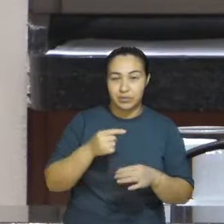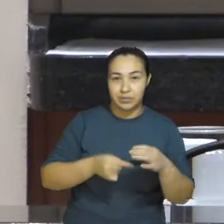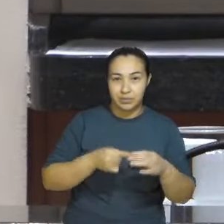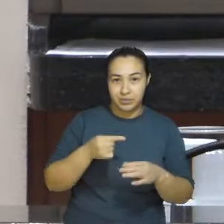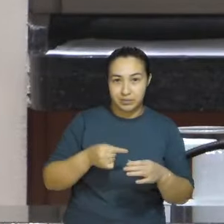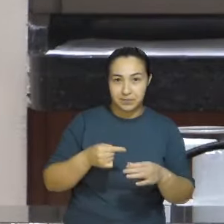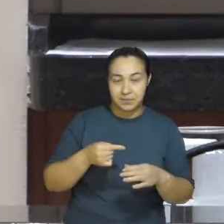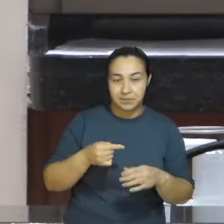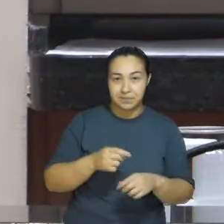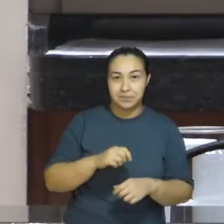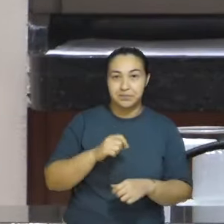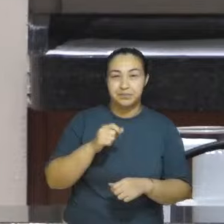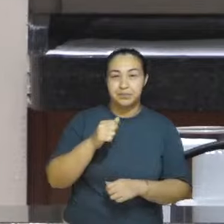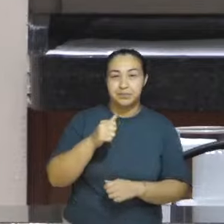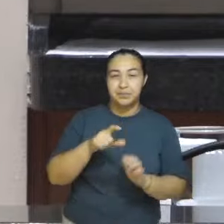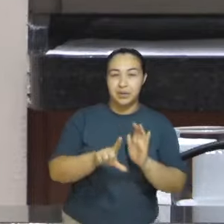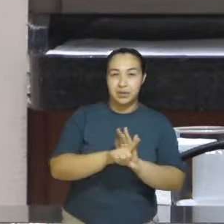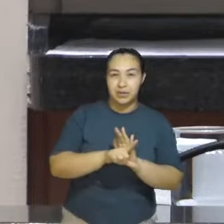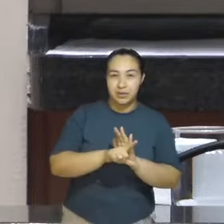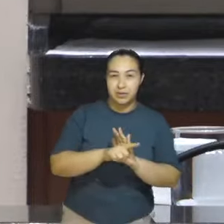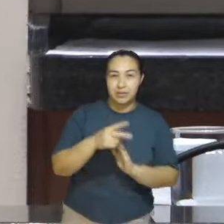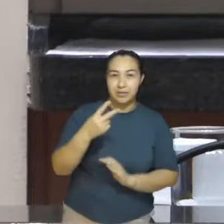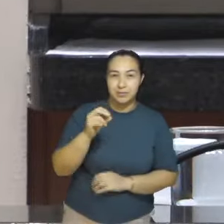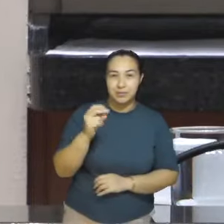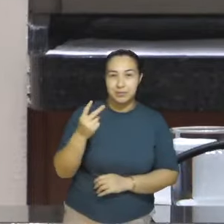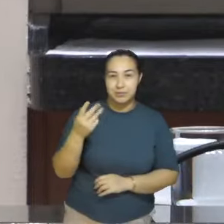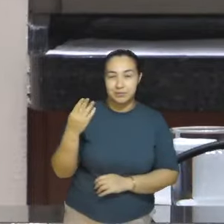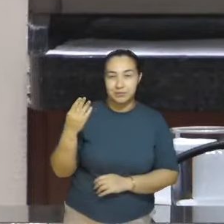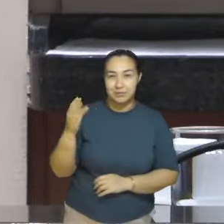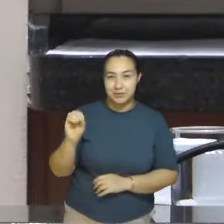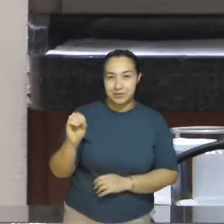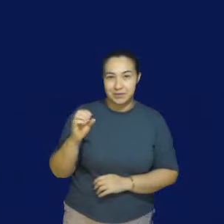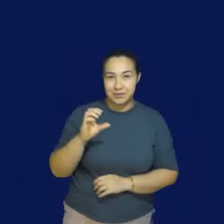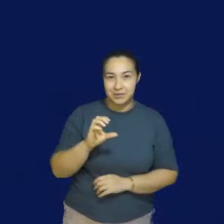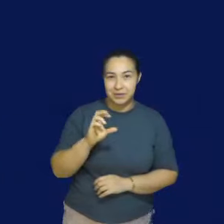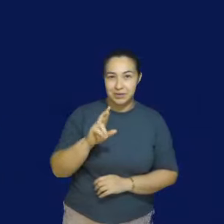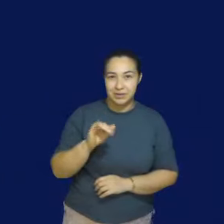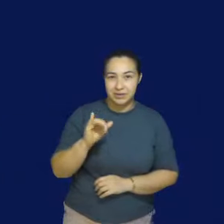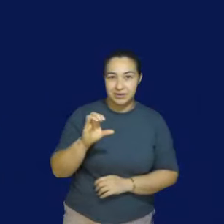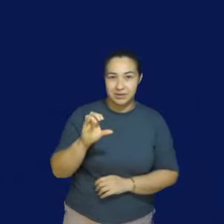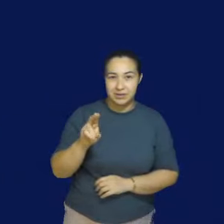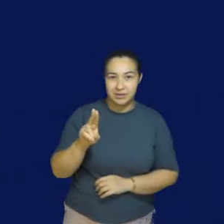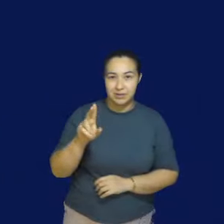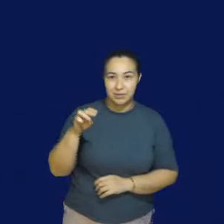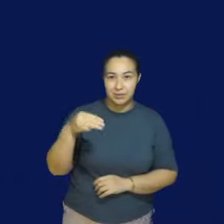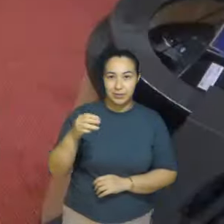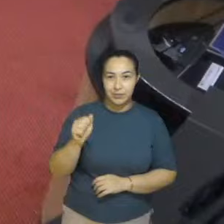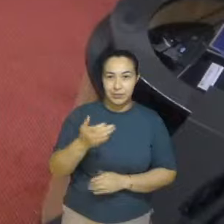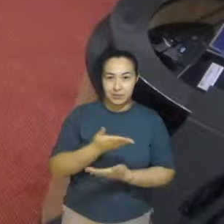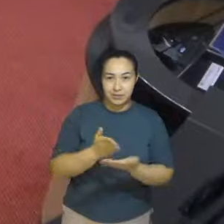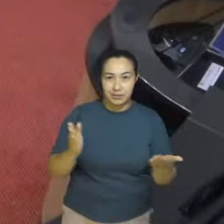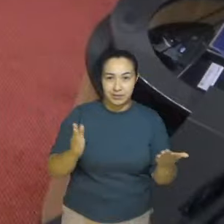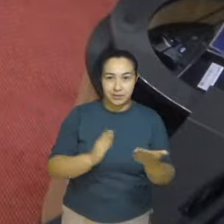da Lei 7.678/2020 de Criciúma, em votação. Deputados que aprovam, permaneçam como se